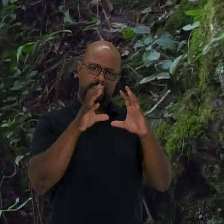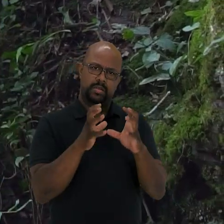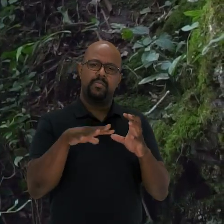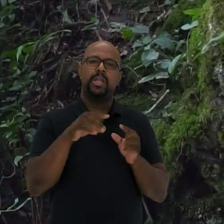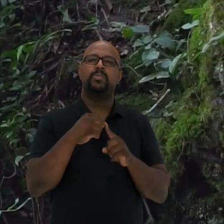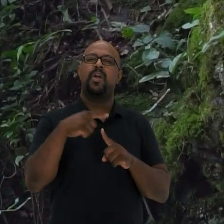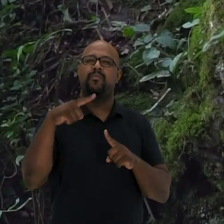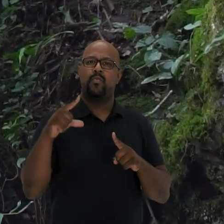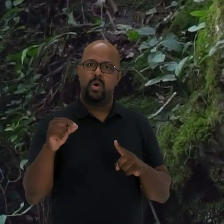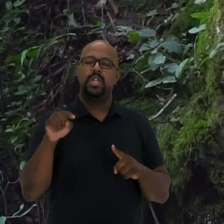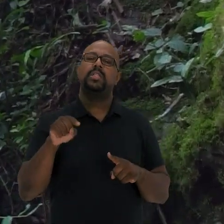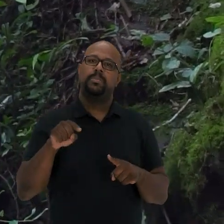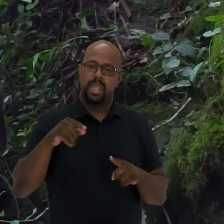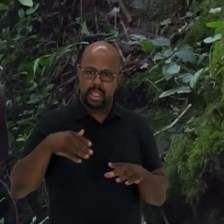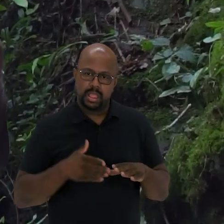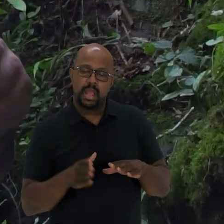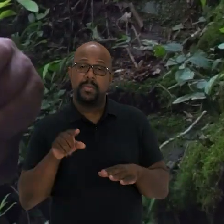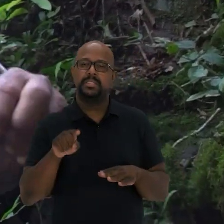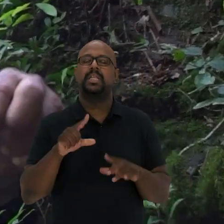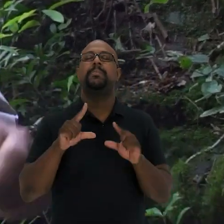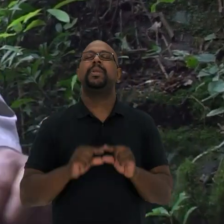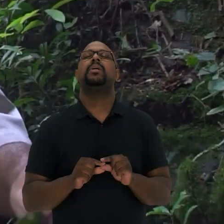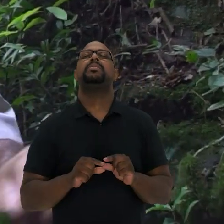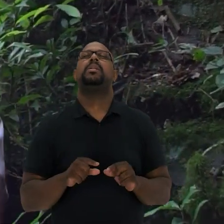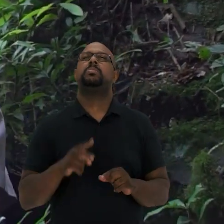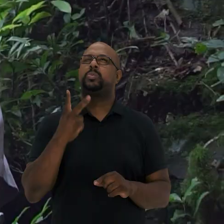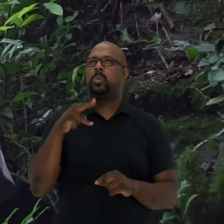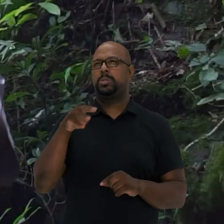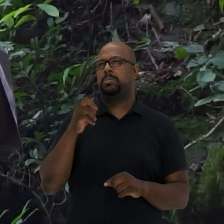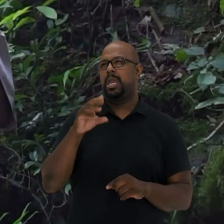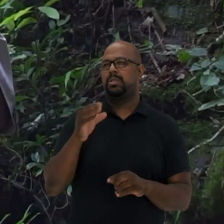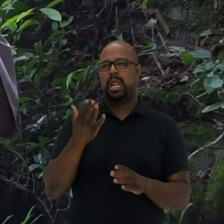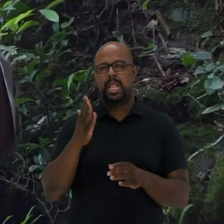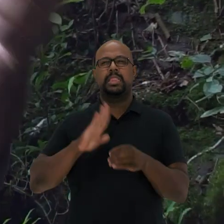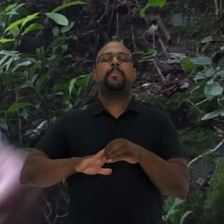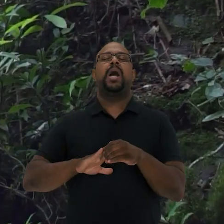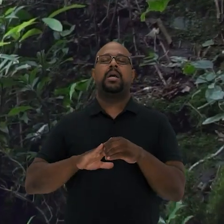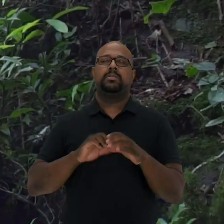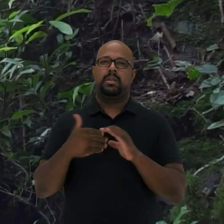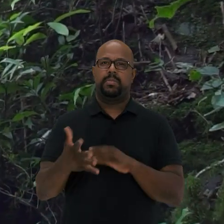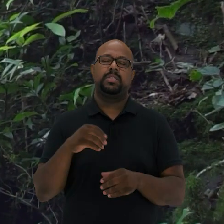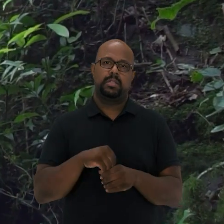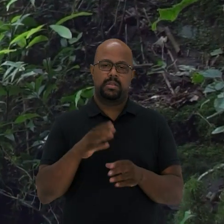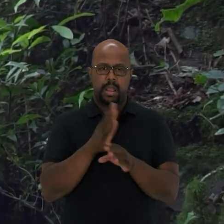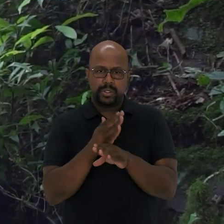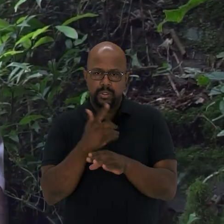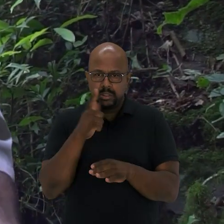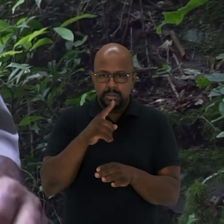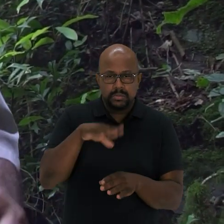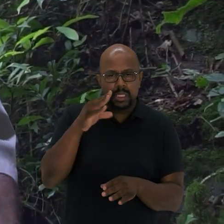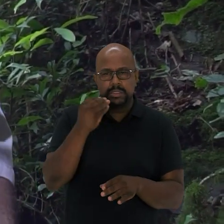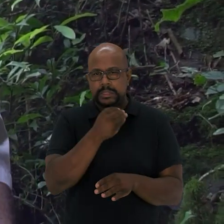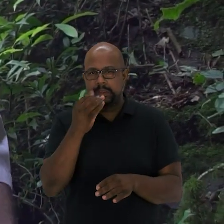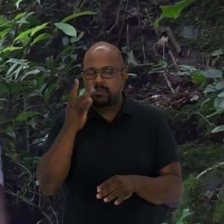o formato de uma folha, também entrava. Só que esses menos, eram 2 metros e era tapado para dentro também, né? Então a abertura